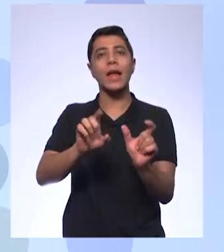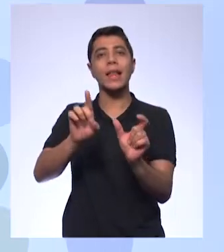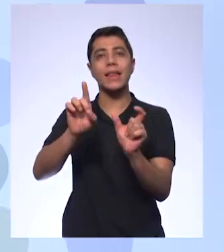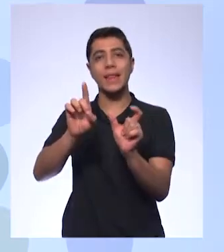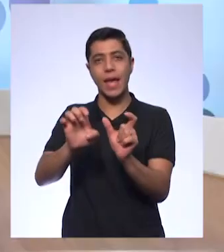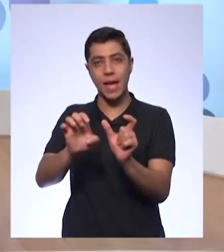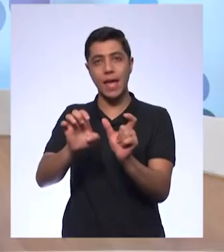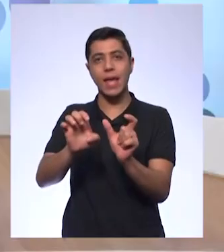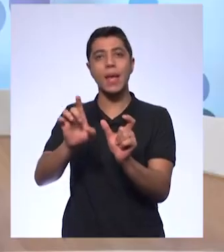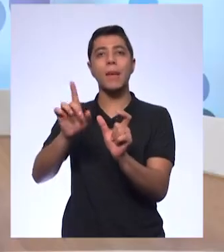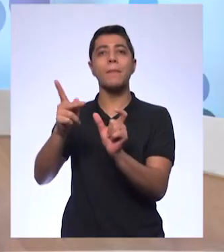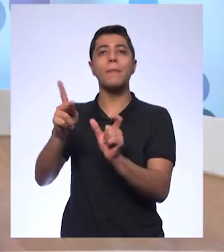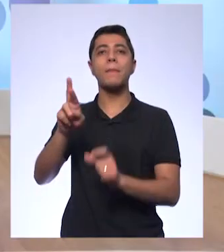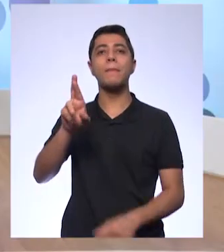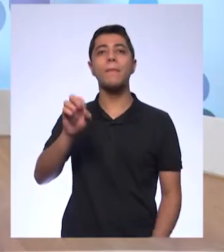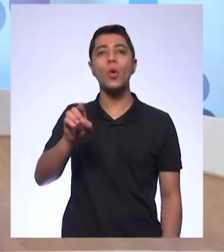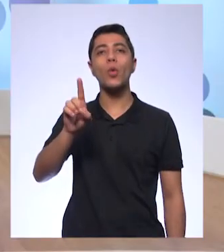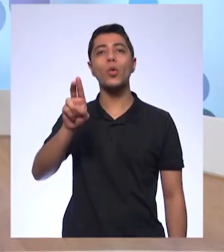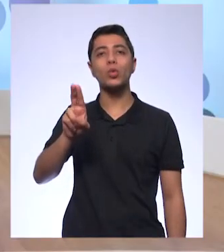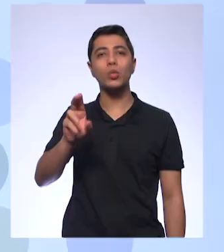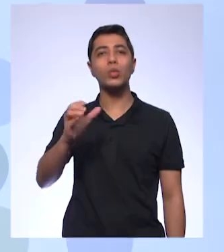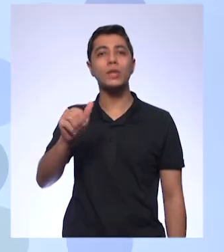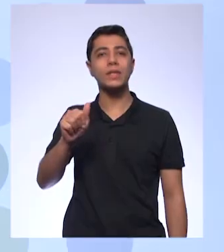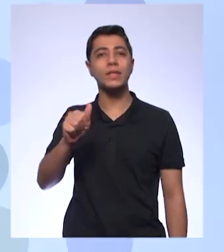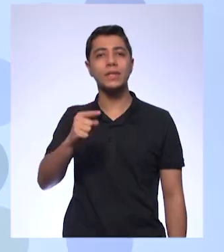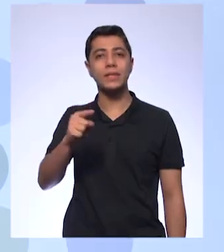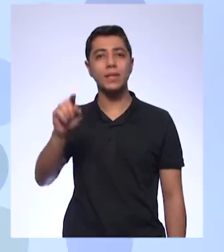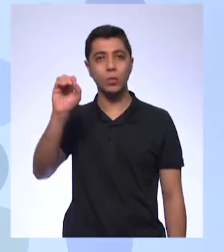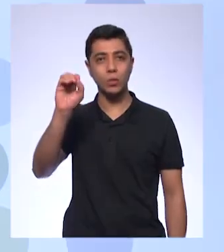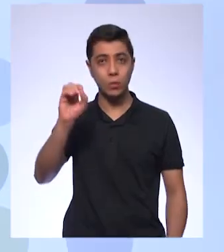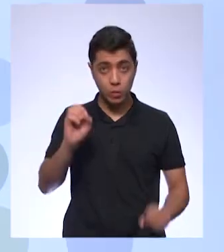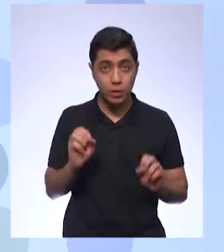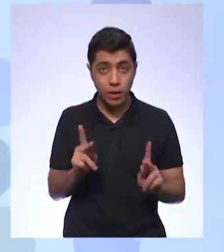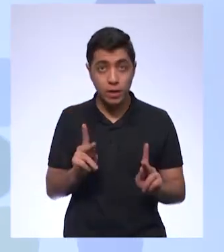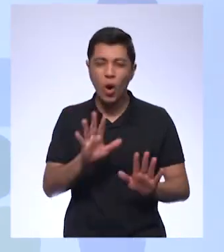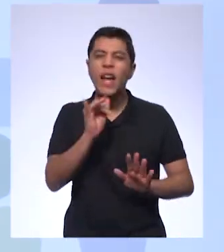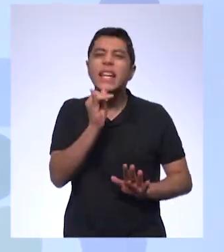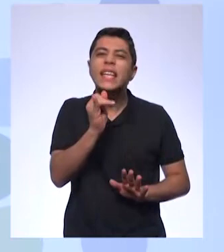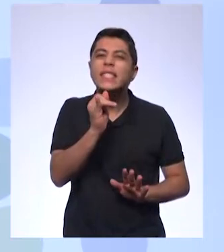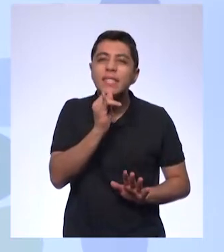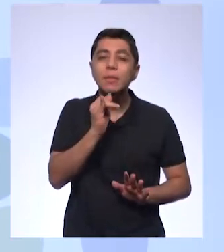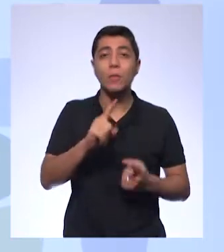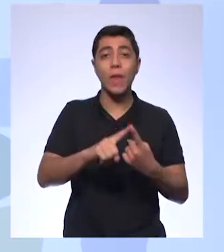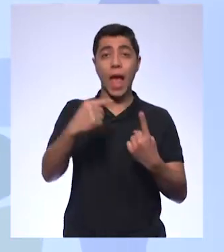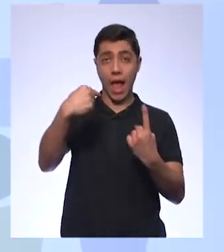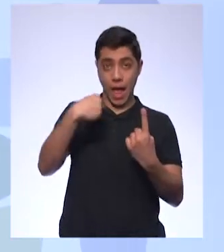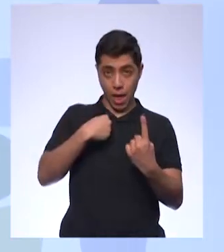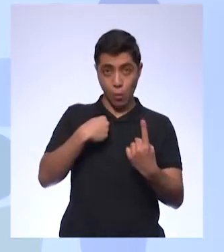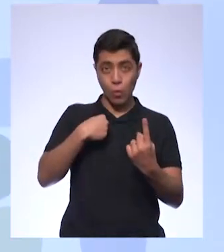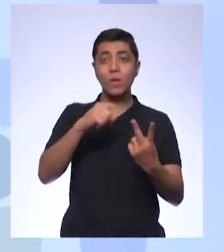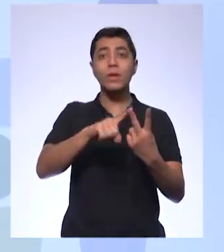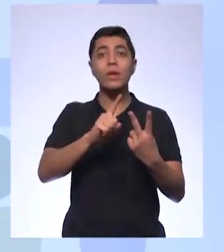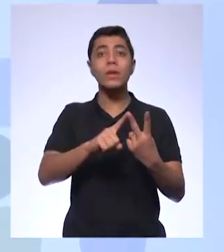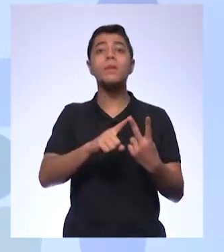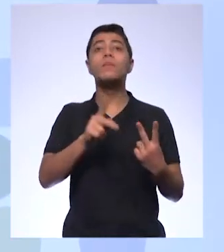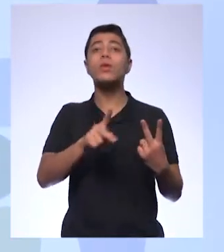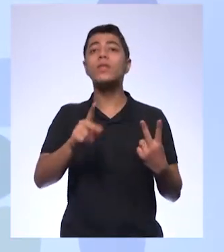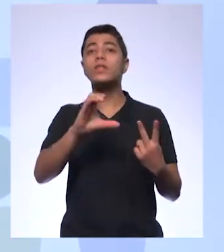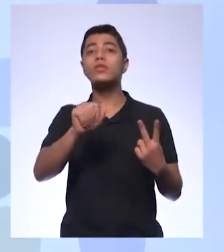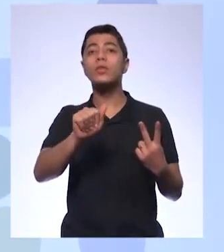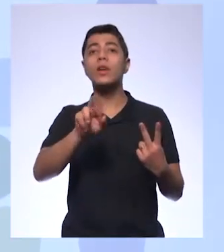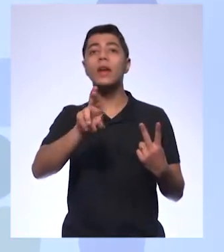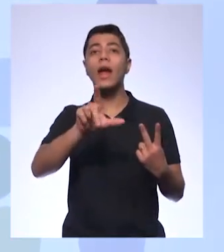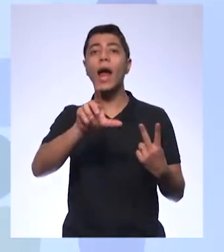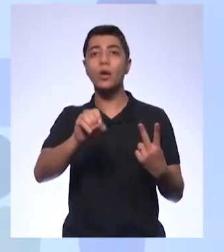eu e o professor Carlos somos professores. Nós, aqui no Centro de Mídias, dependemos de um aparato para realizar o nosso trabalho.